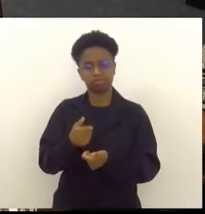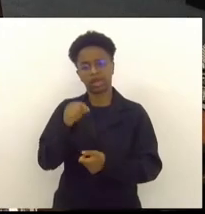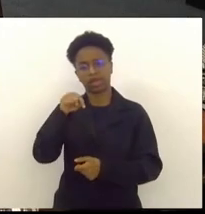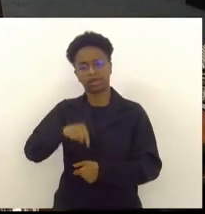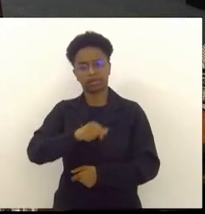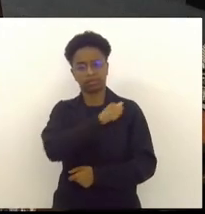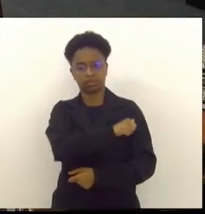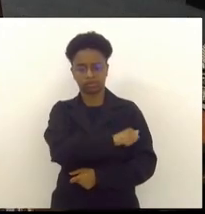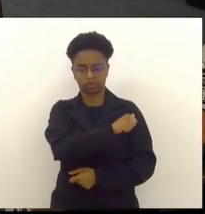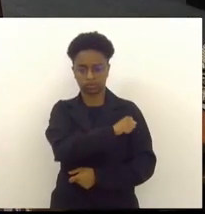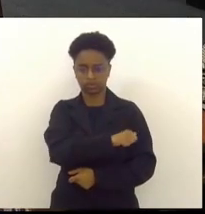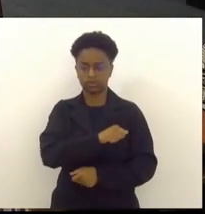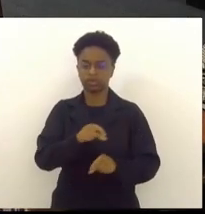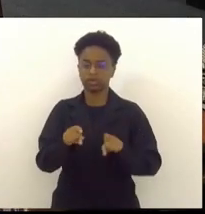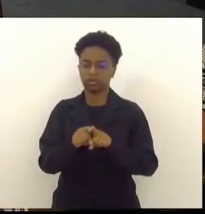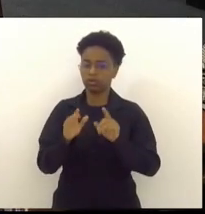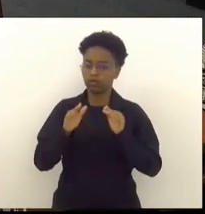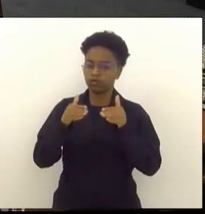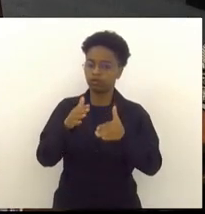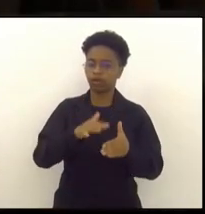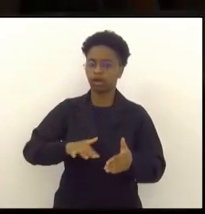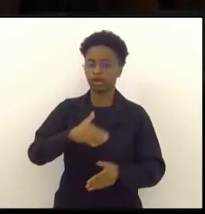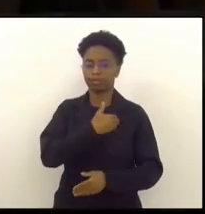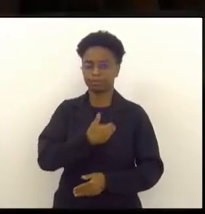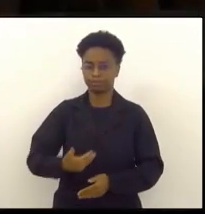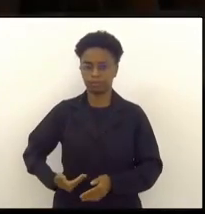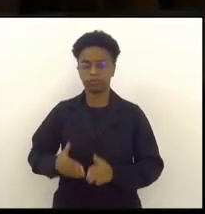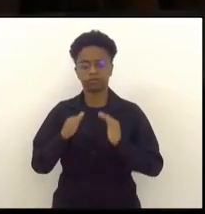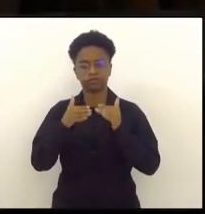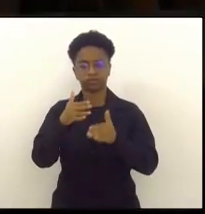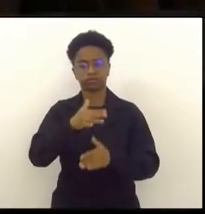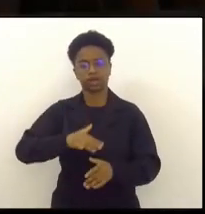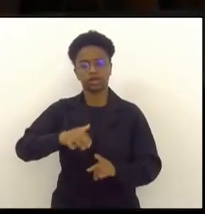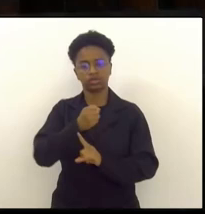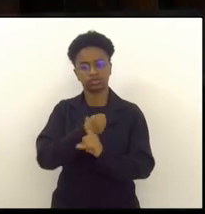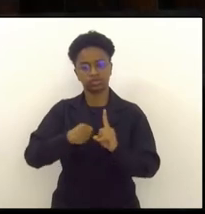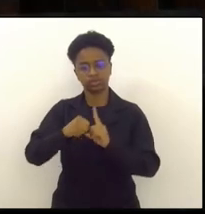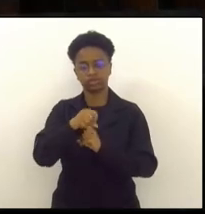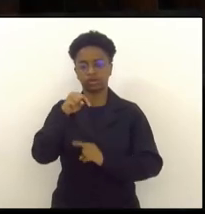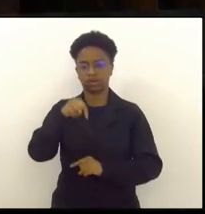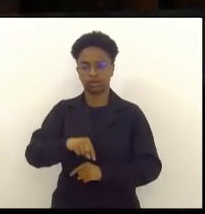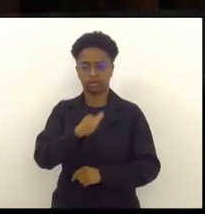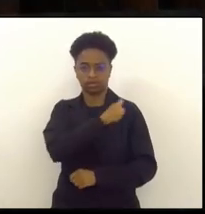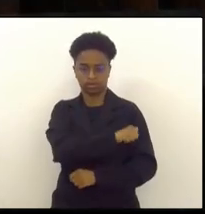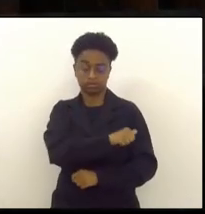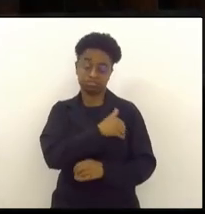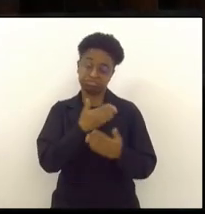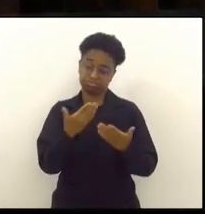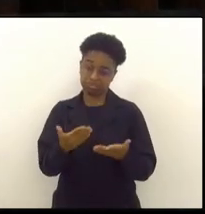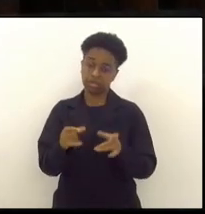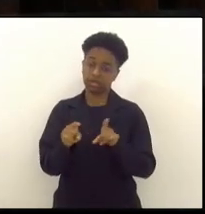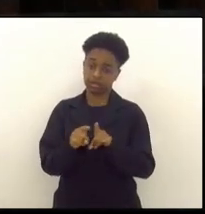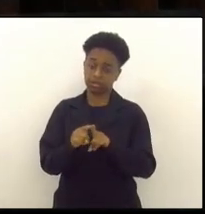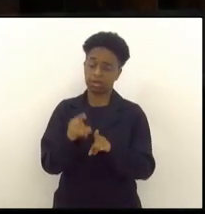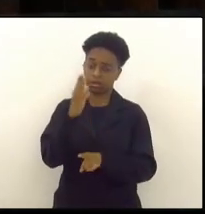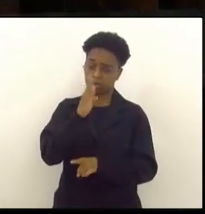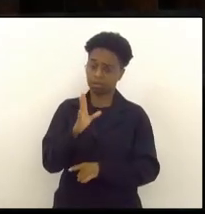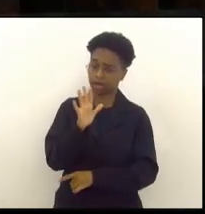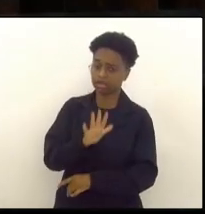do Rio de Janeiro, à causa pública, à causa social fluminense, e, por que não dizer, do